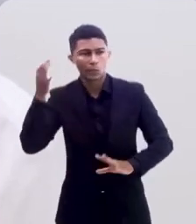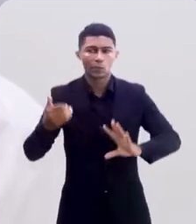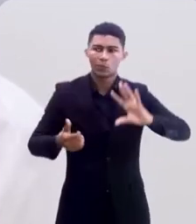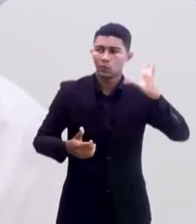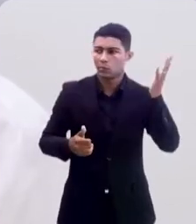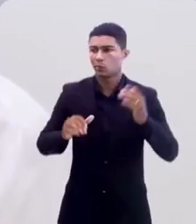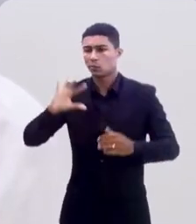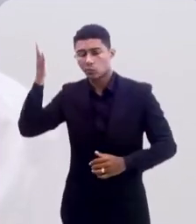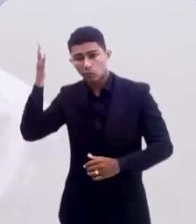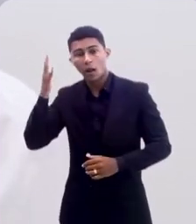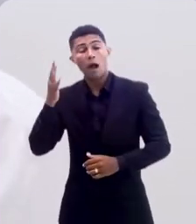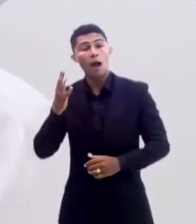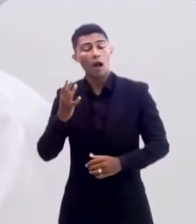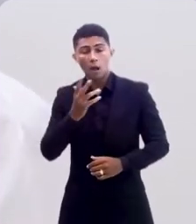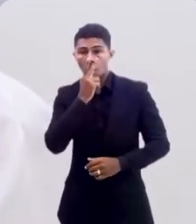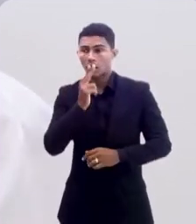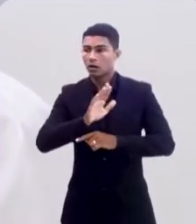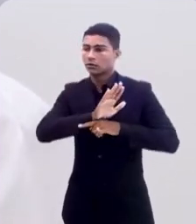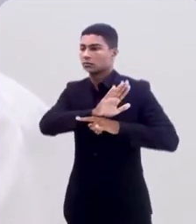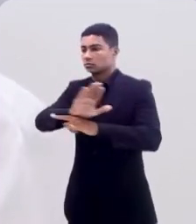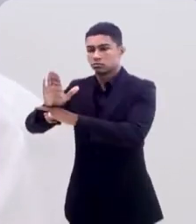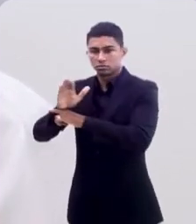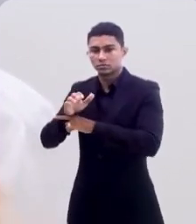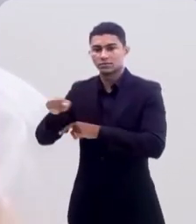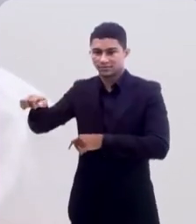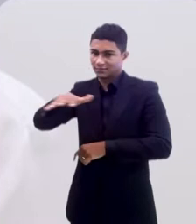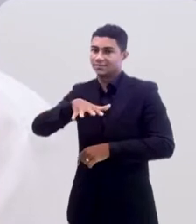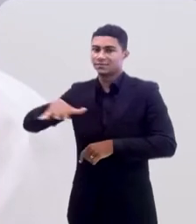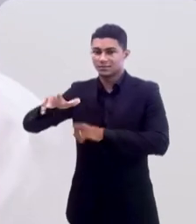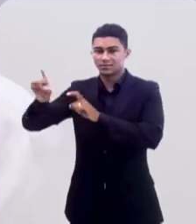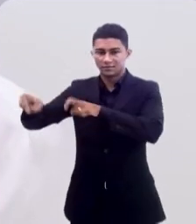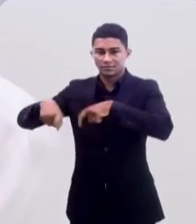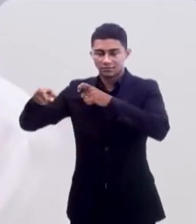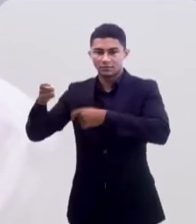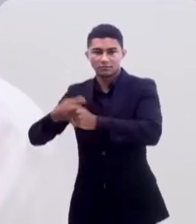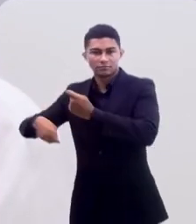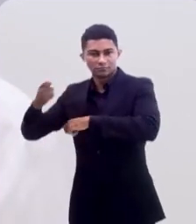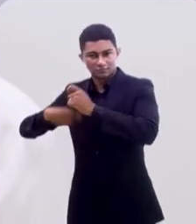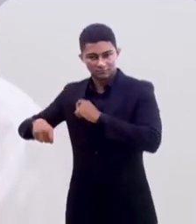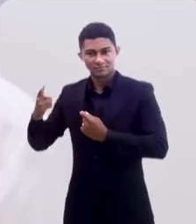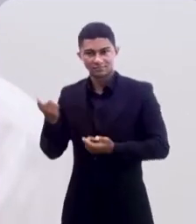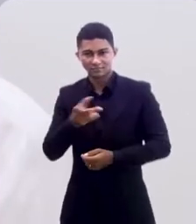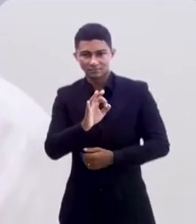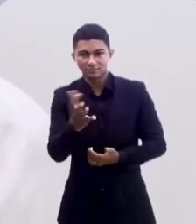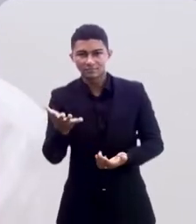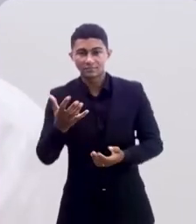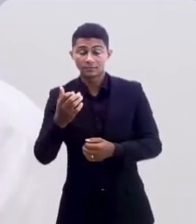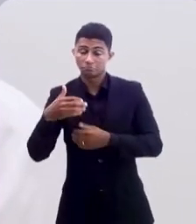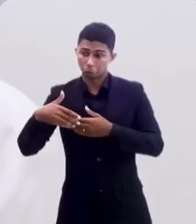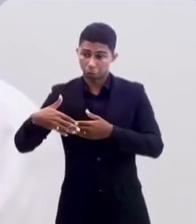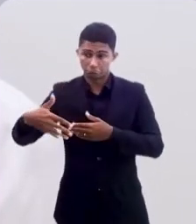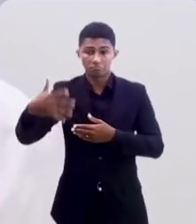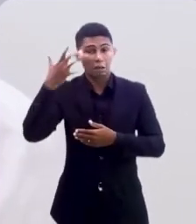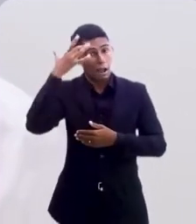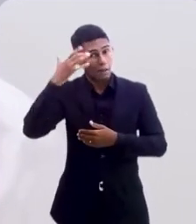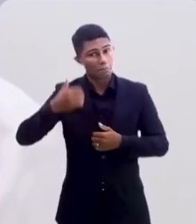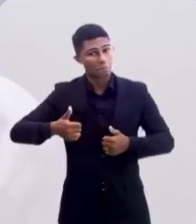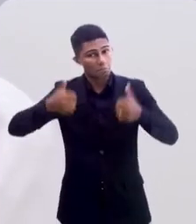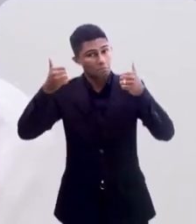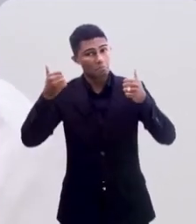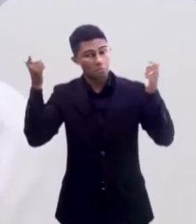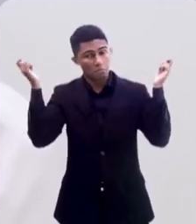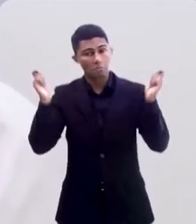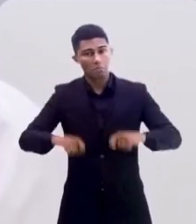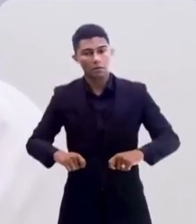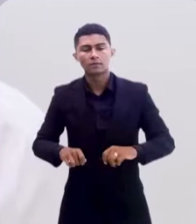outros acontecimentos recentes, que estão ajudando aí a dar um gás nessa questão do desenvolvimento da agricultura para os próximos anos, da agricultura